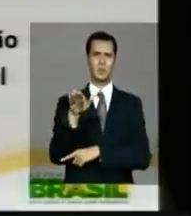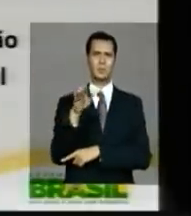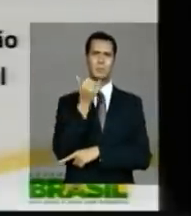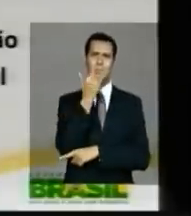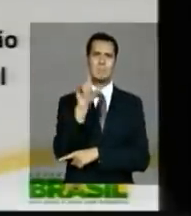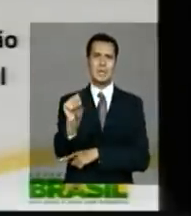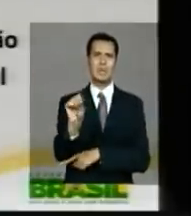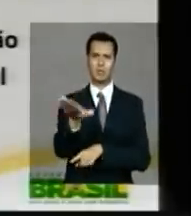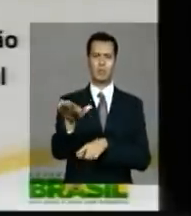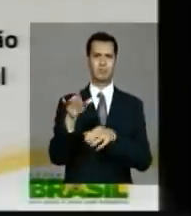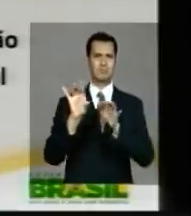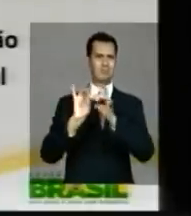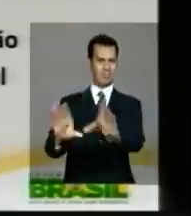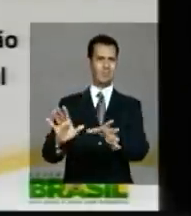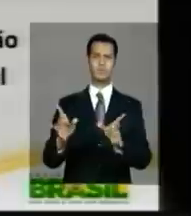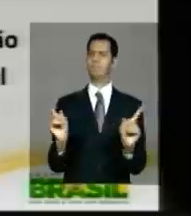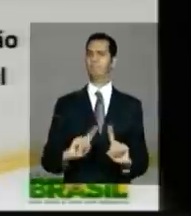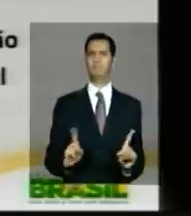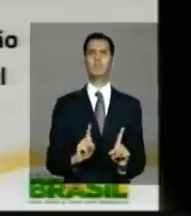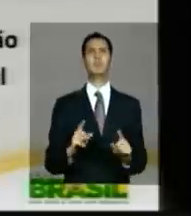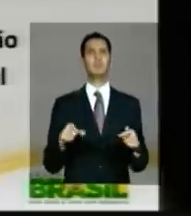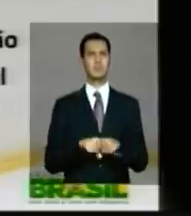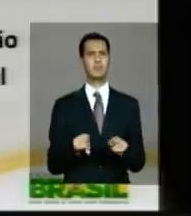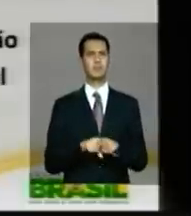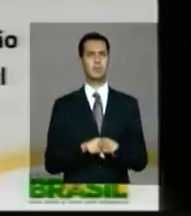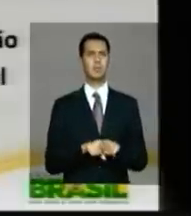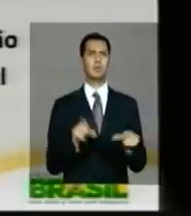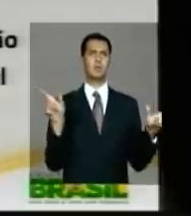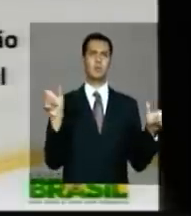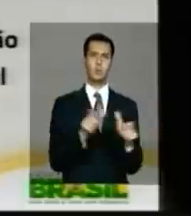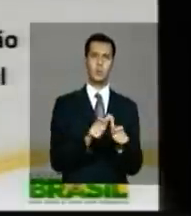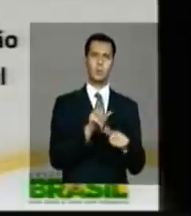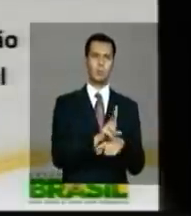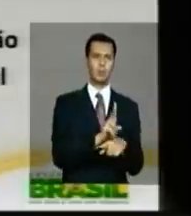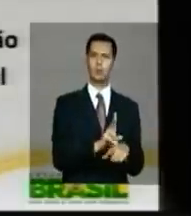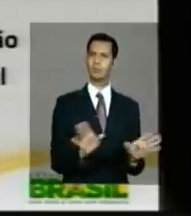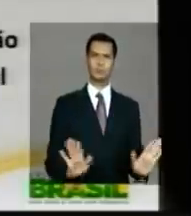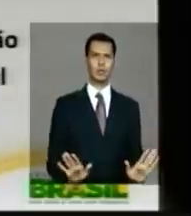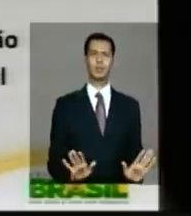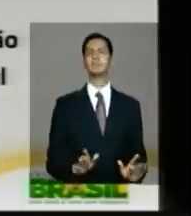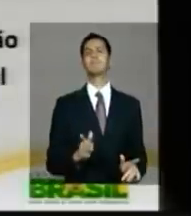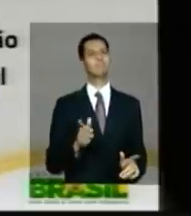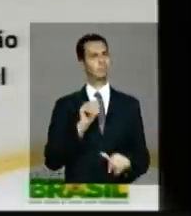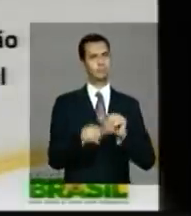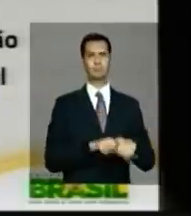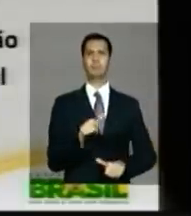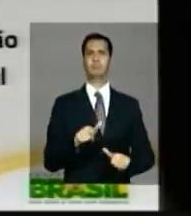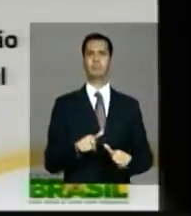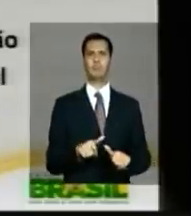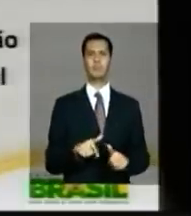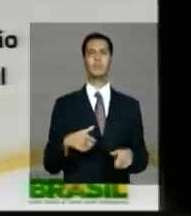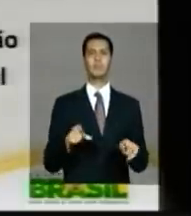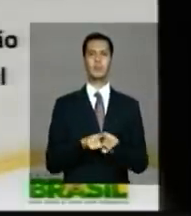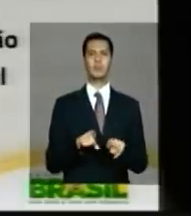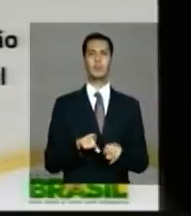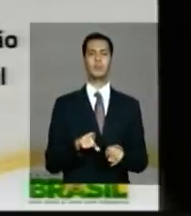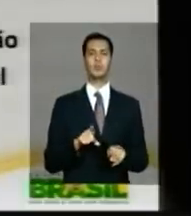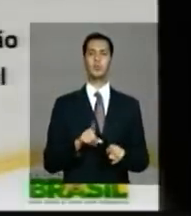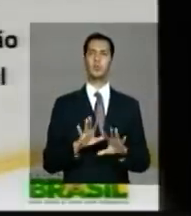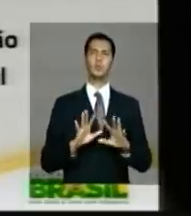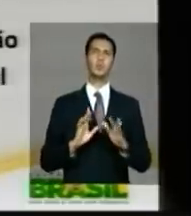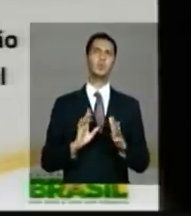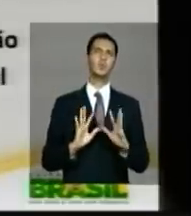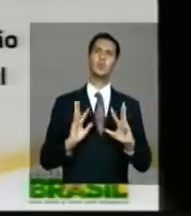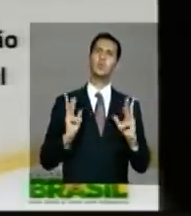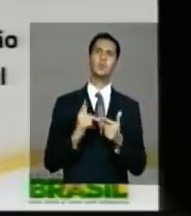não permiti a redução da proteção e promover o veto e também foi feito em relação à aquilo tudo que pudesse impedir a